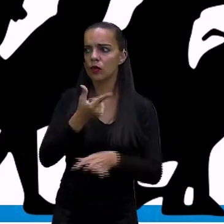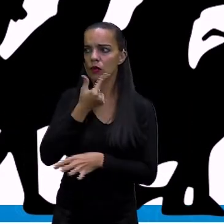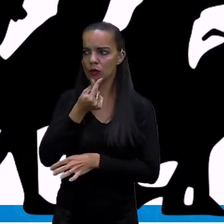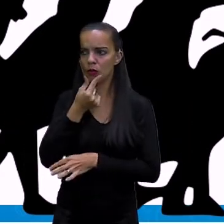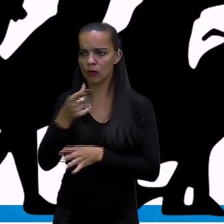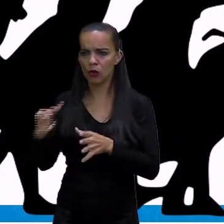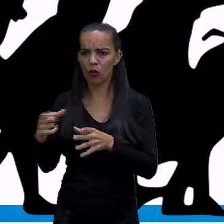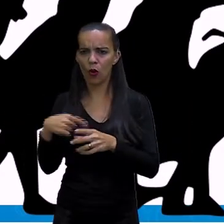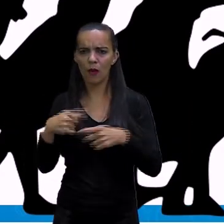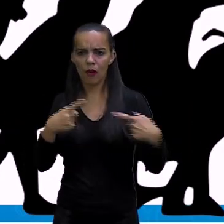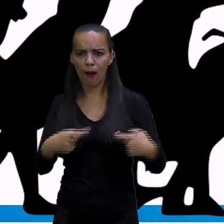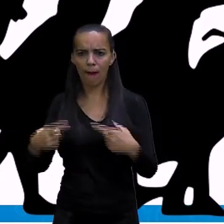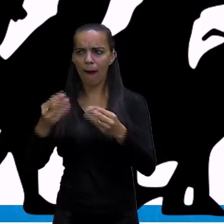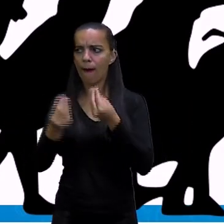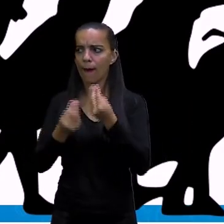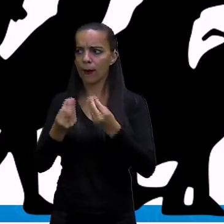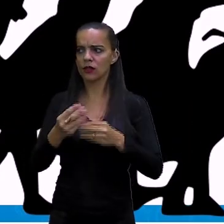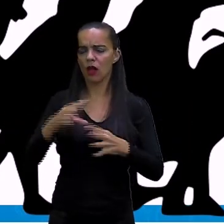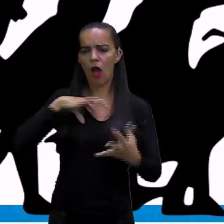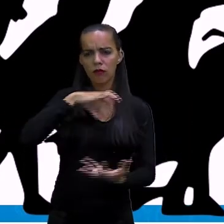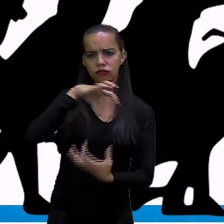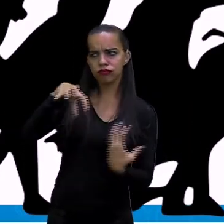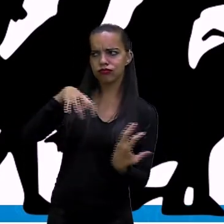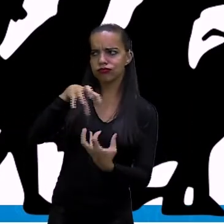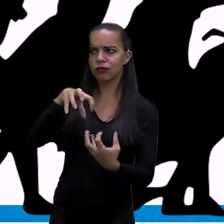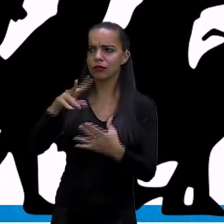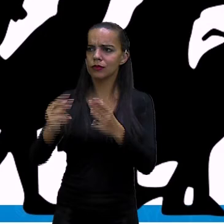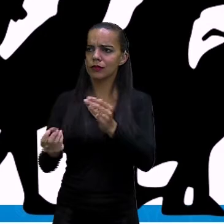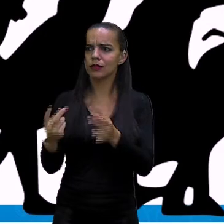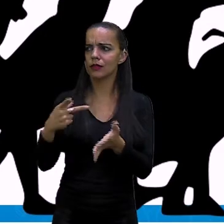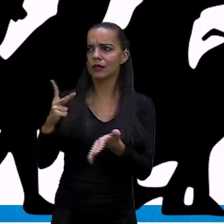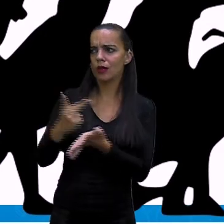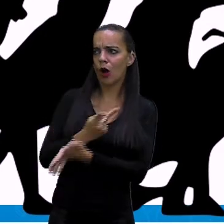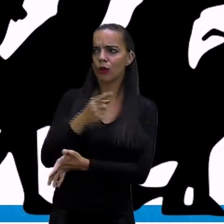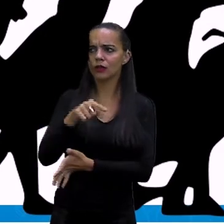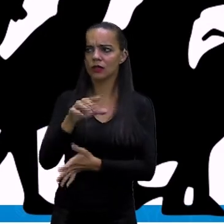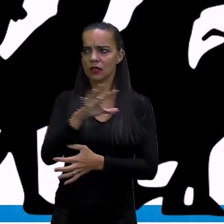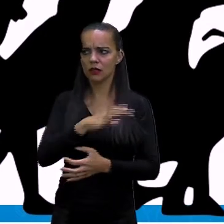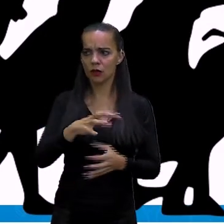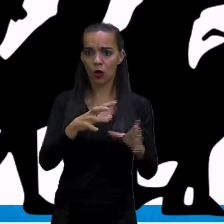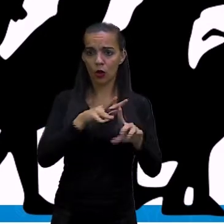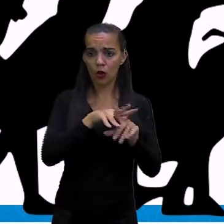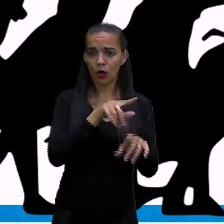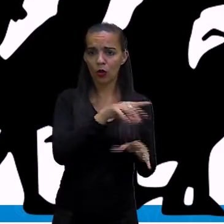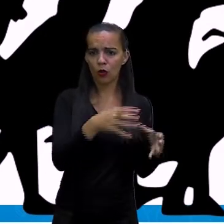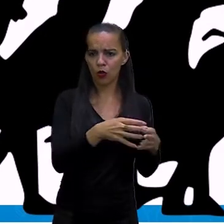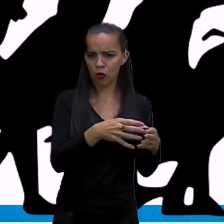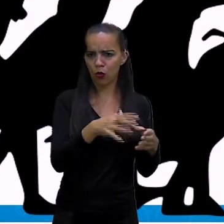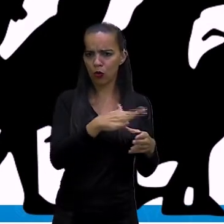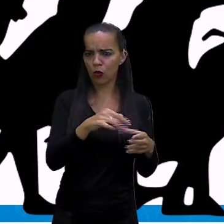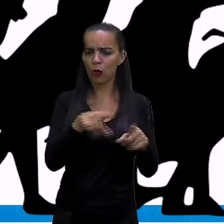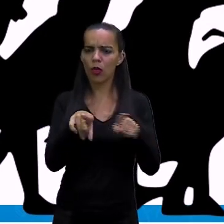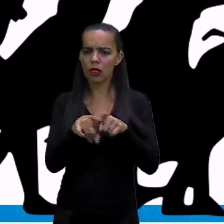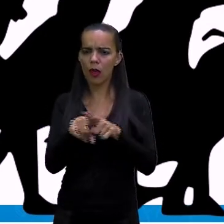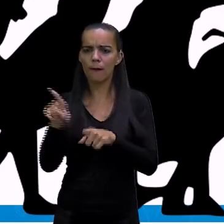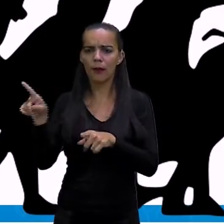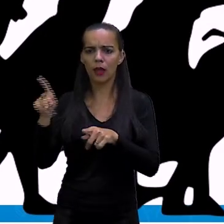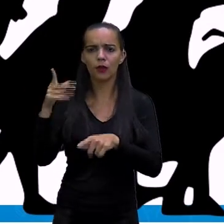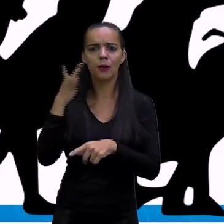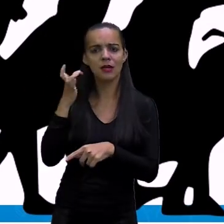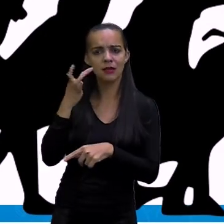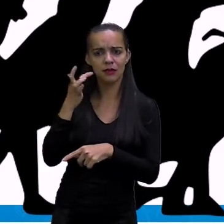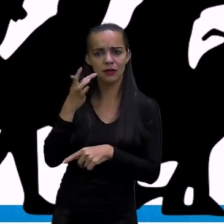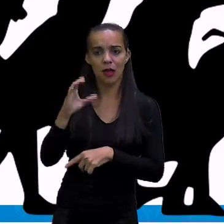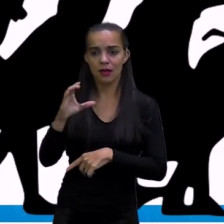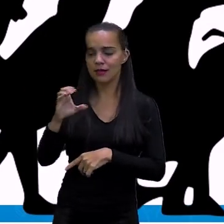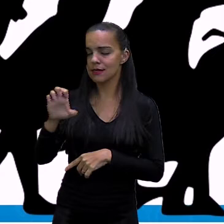Frei Caneca. A revolta atingiu outros estados do Nordeste, como Ceará e Rio Grande do Norte. No entanto, a adesão